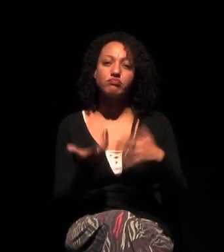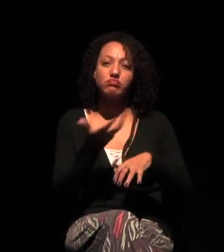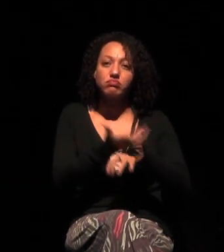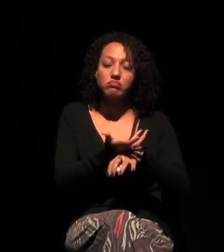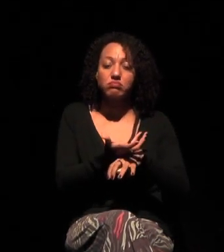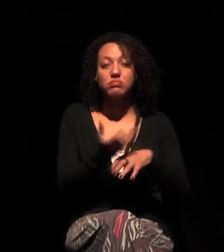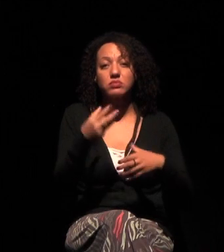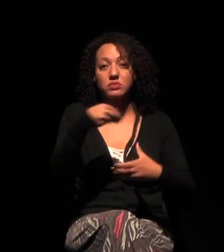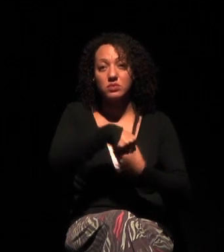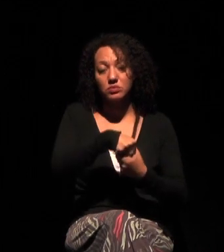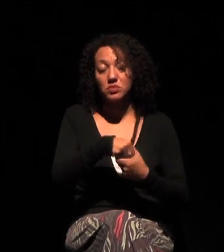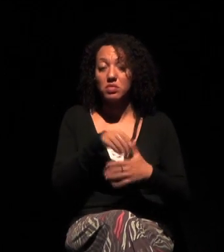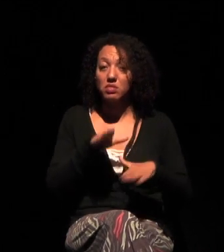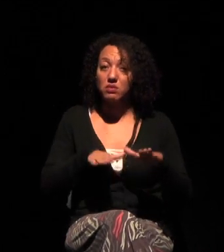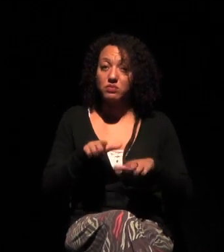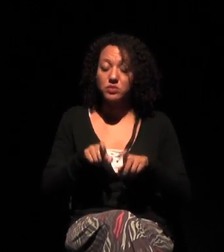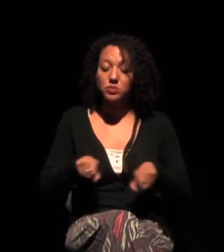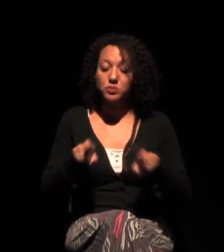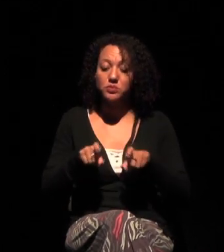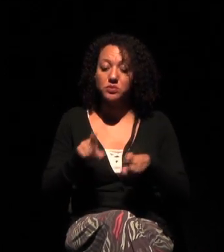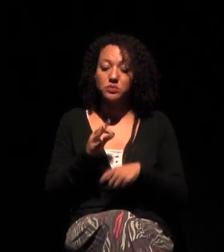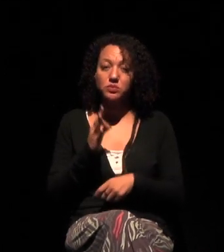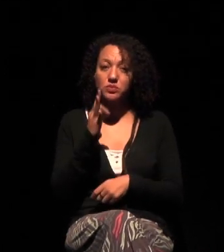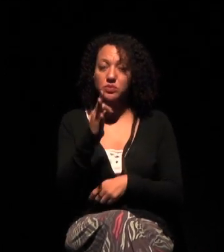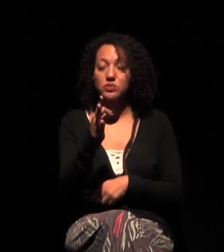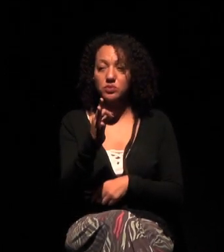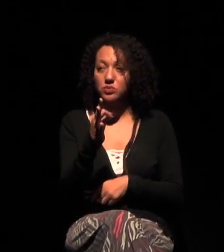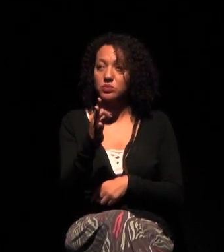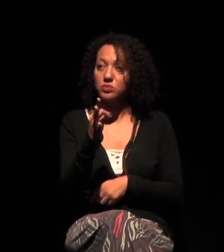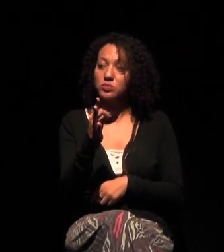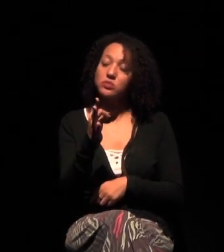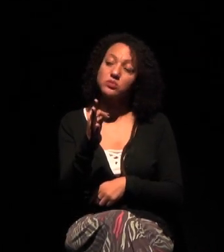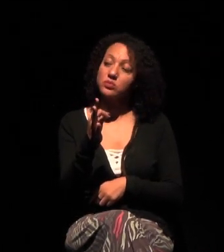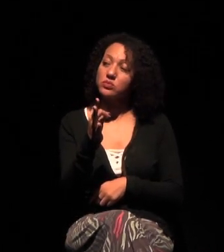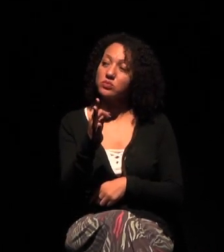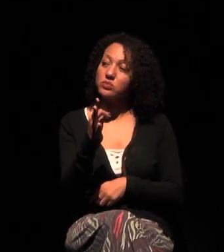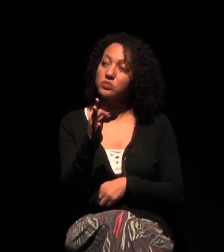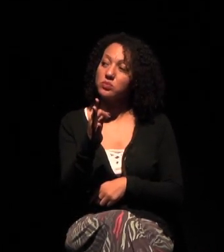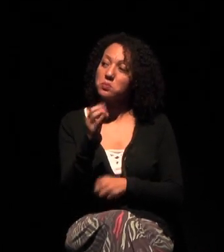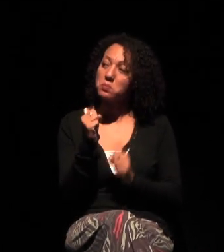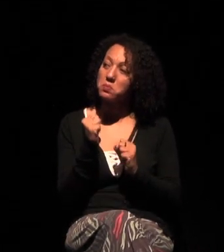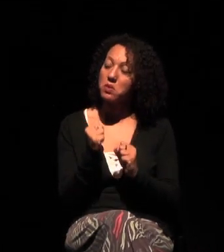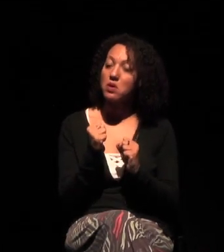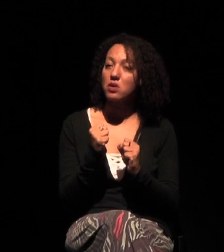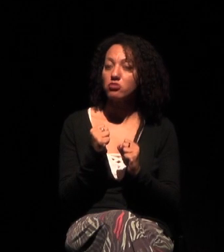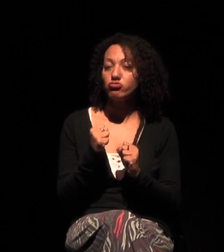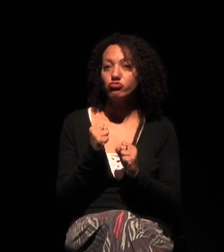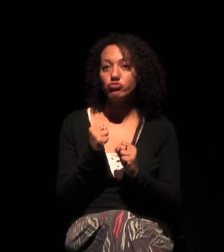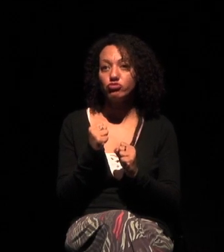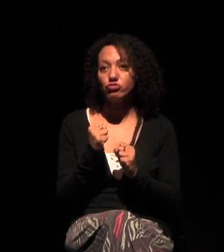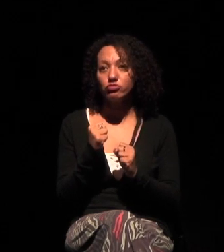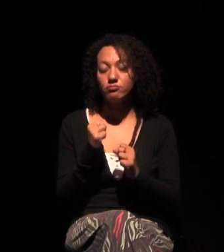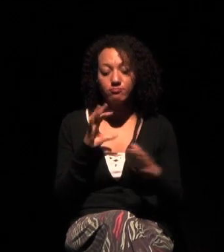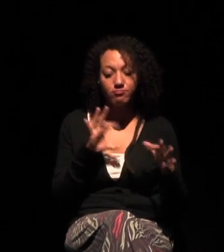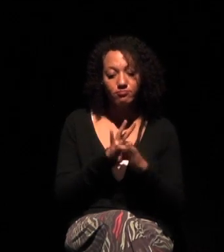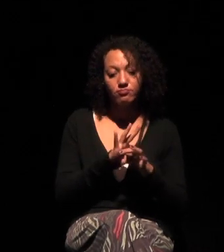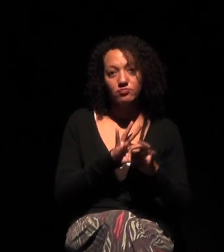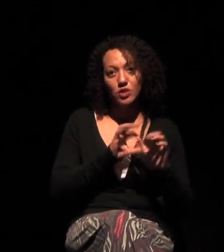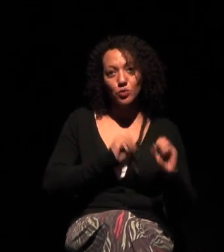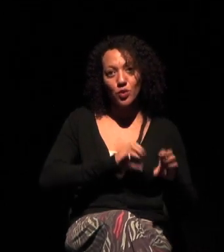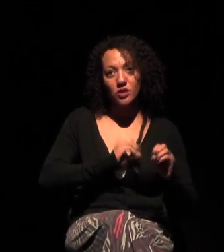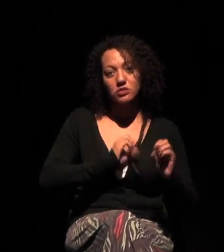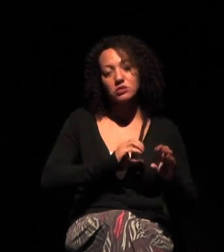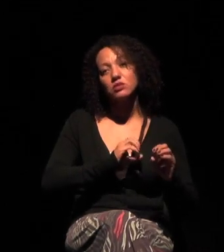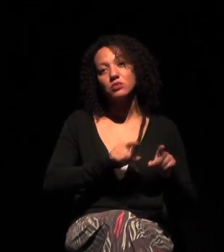computação seja realmente um futuro mais é que ela esteja mais presente mesmo na educação na sociedade